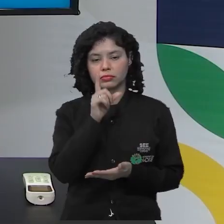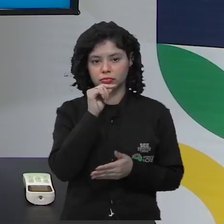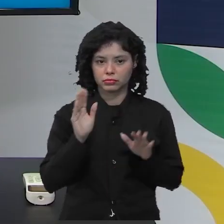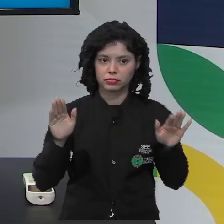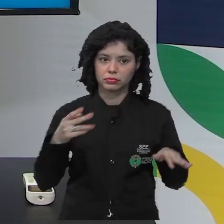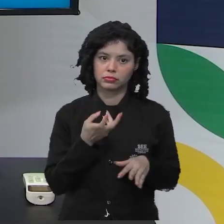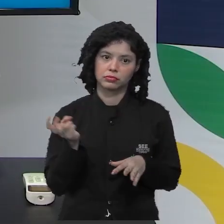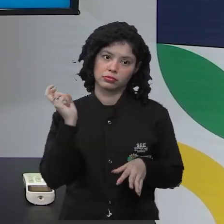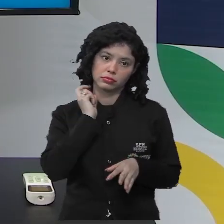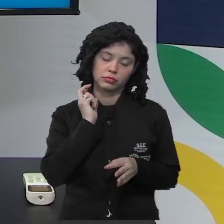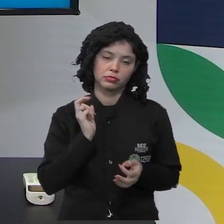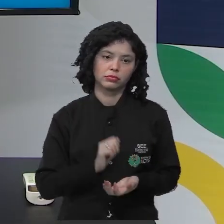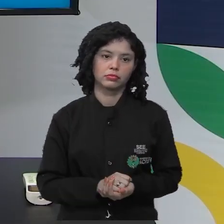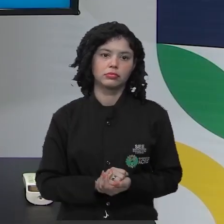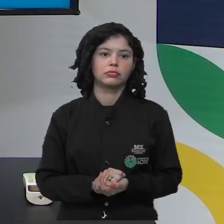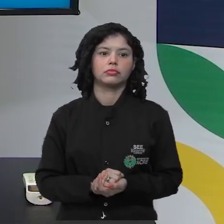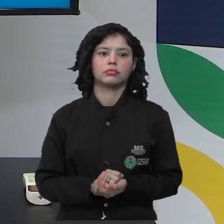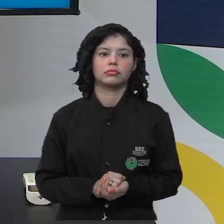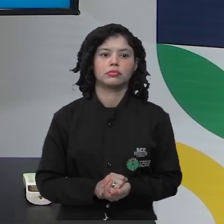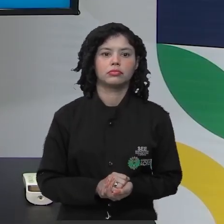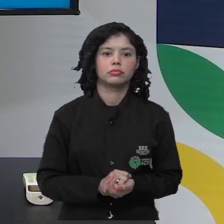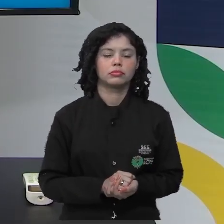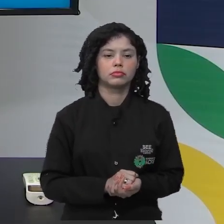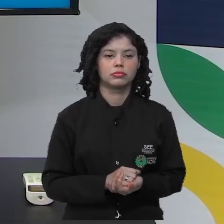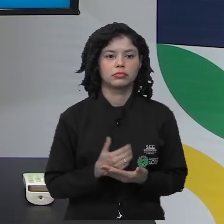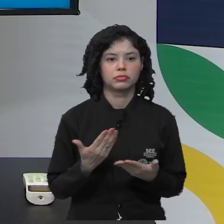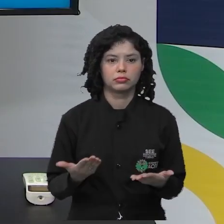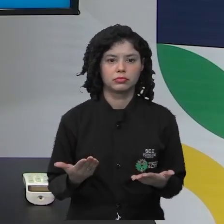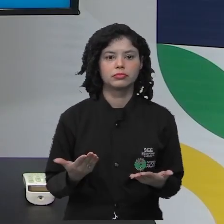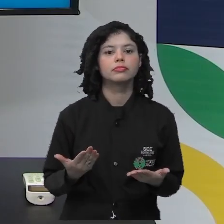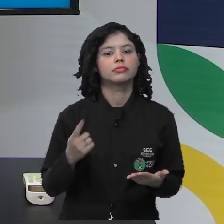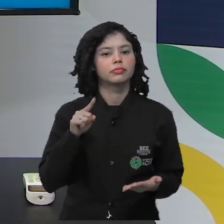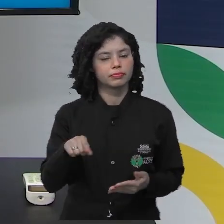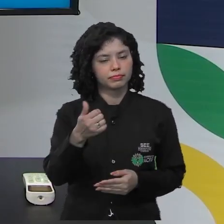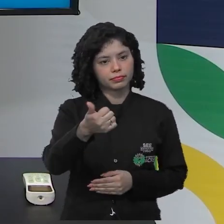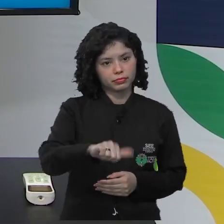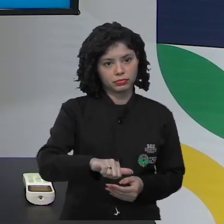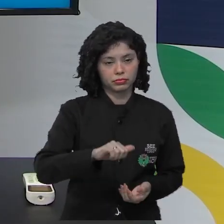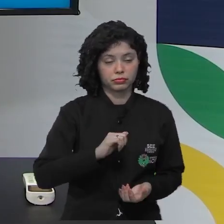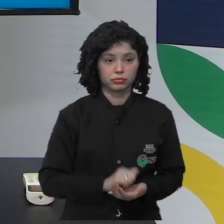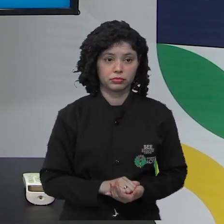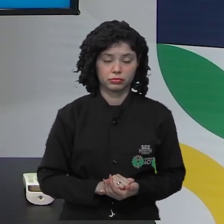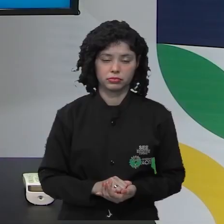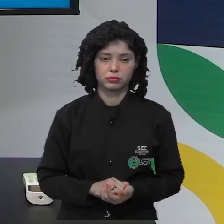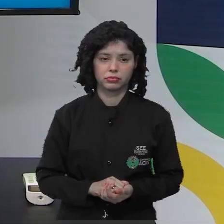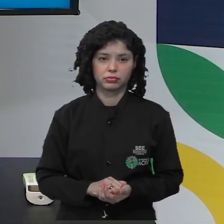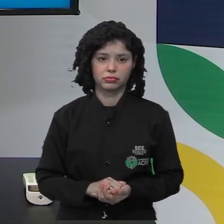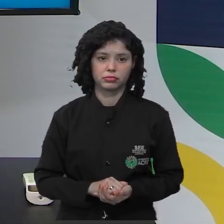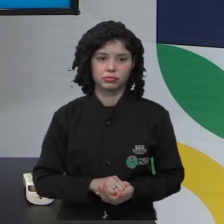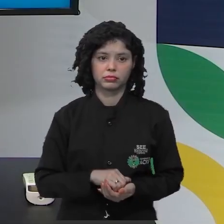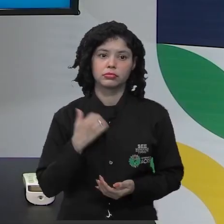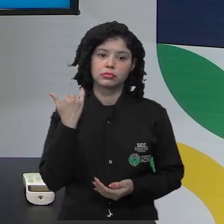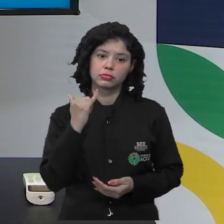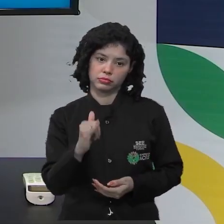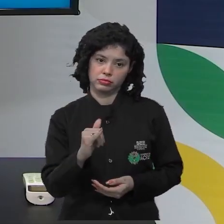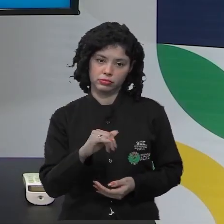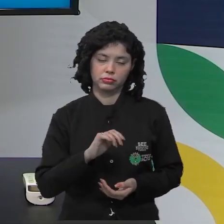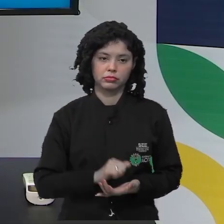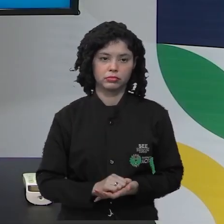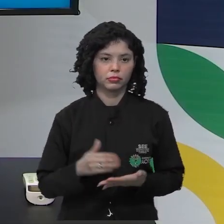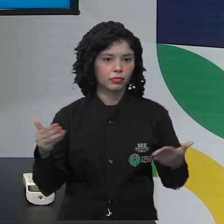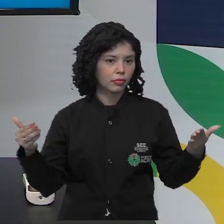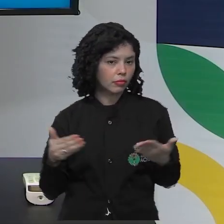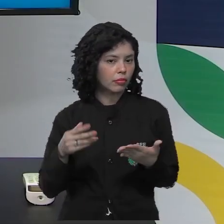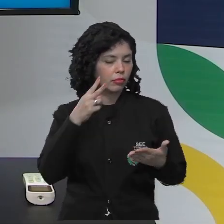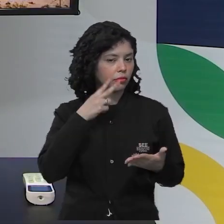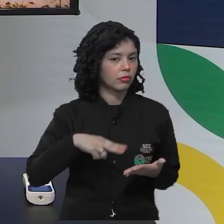e morcegos que estão ali na região, tá, gente? Então, essas são as desvantagens da energia eólica. E agora a